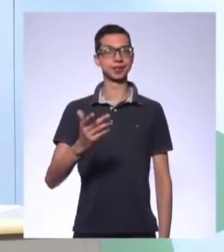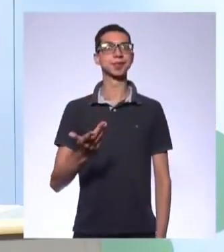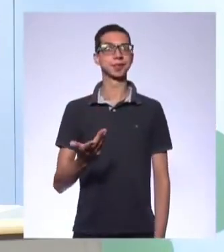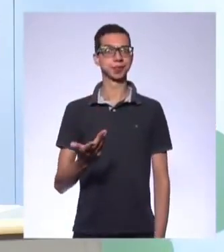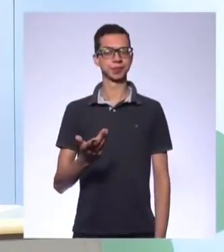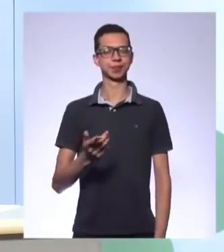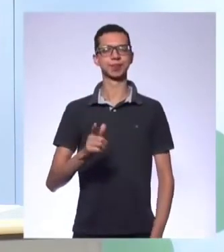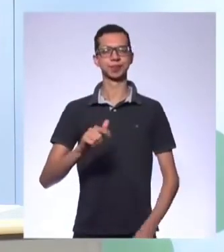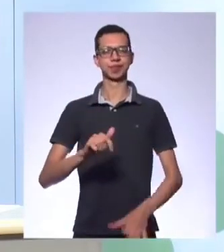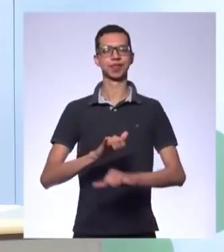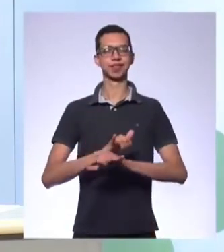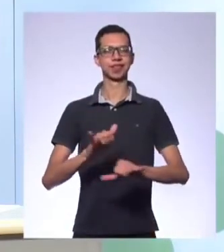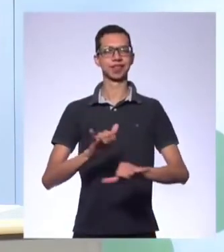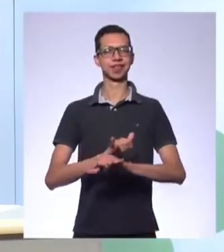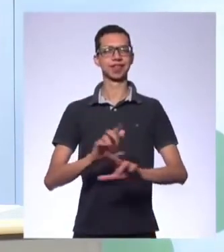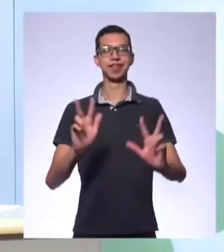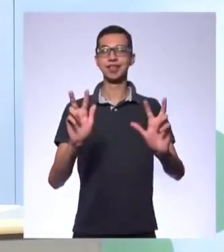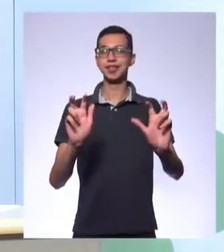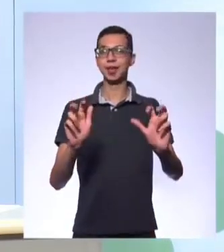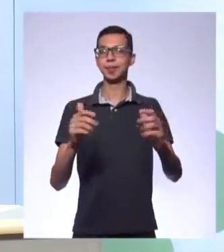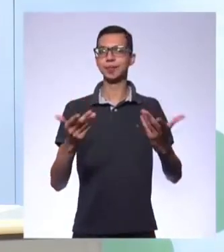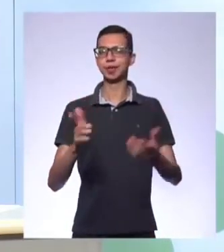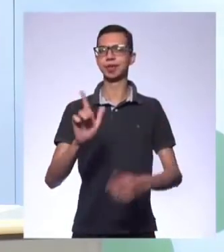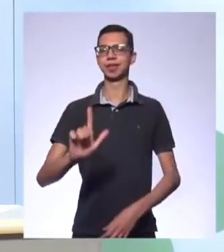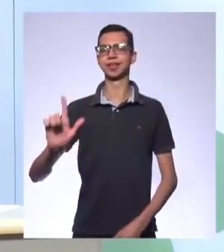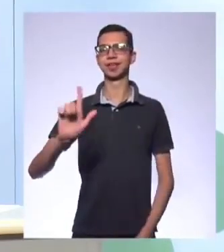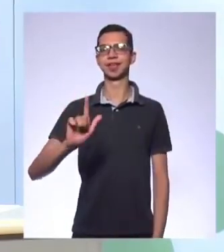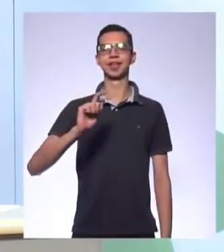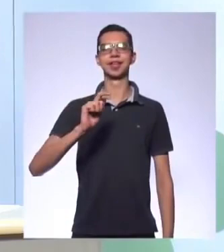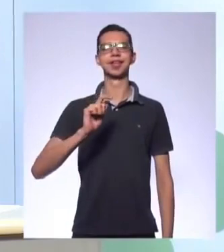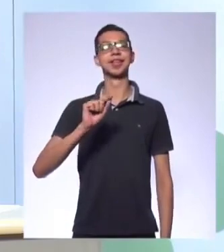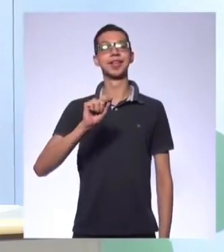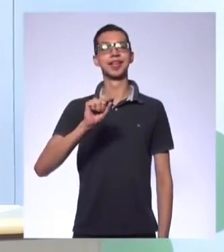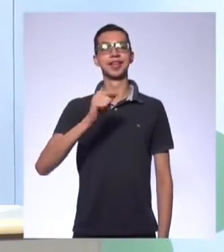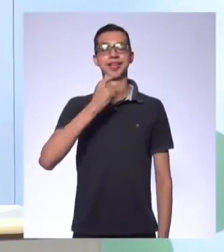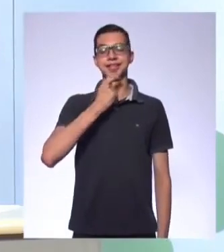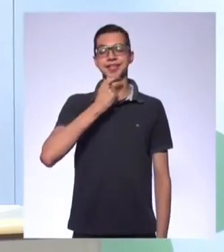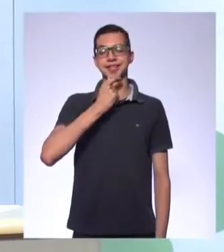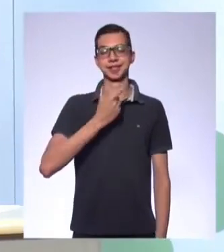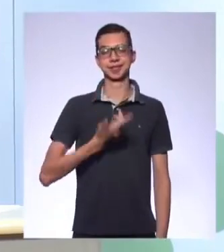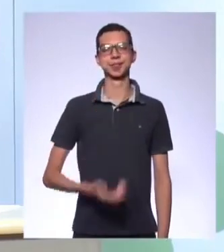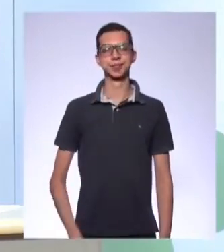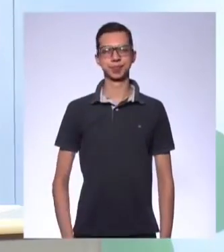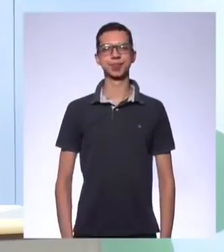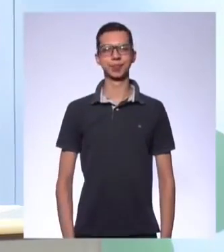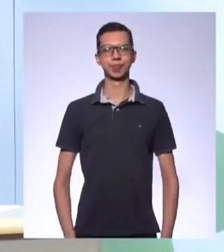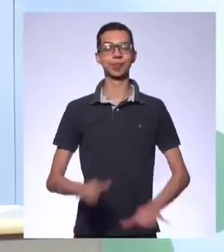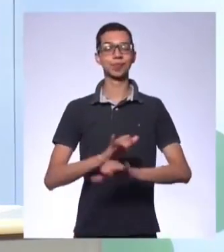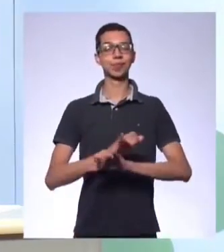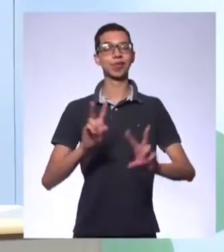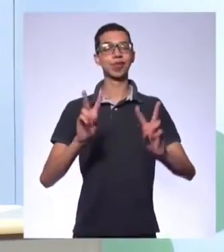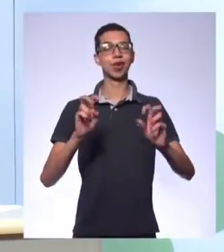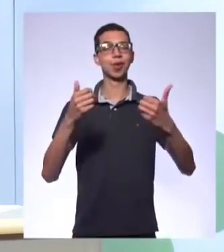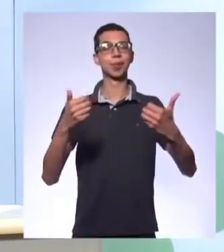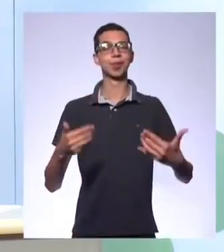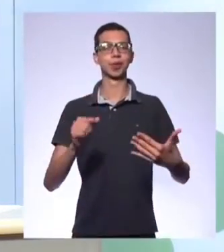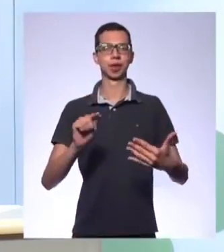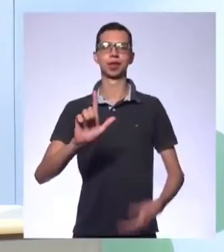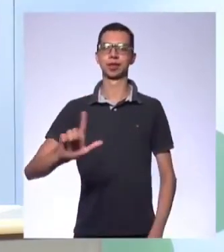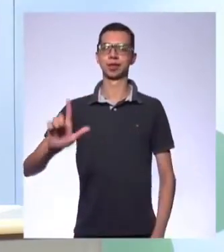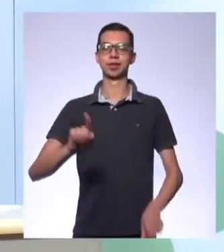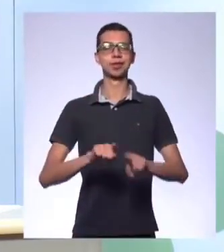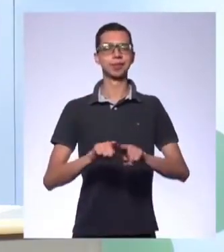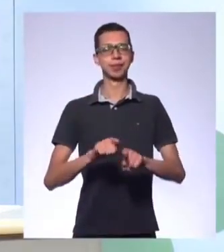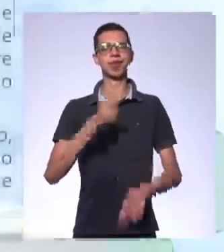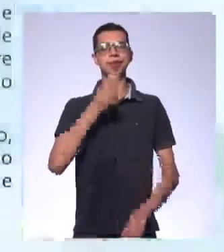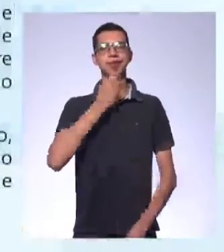falar sobre Shakespeare hoje, ó. Então, a literatura inglesa, né? Vocês vão acabar falando de literatura, mas falando de inglês também, né? Uhum. Então, vamos falar sobre